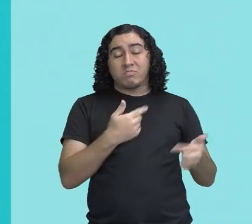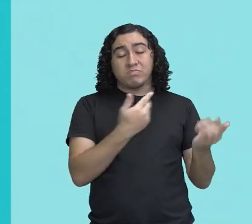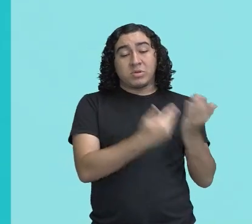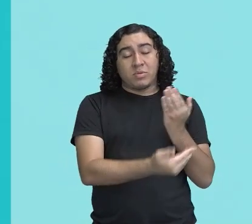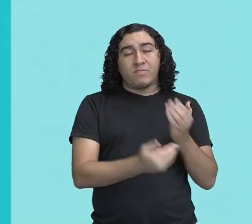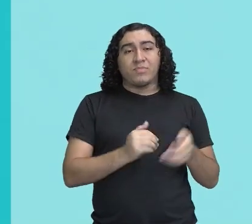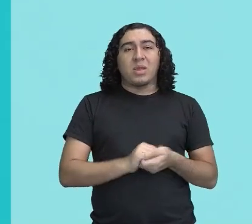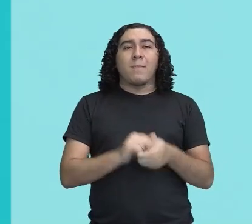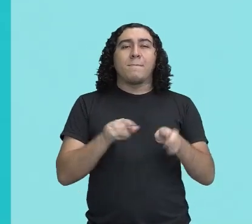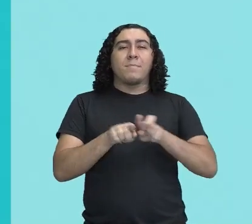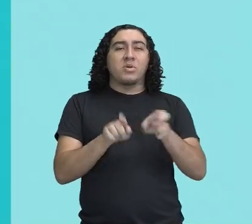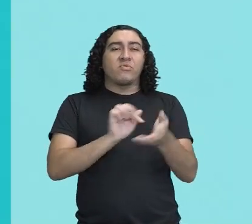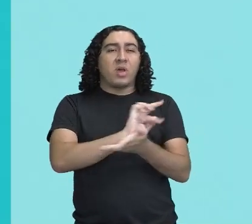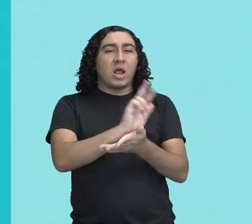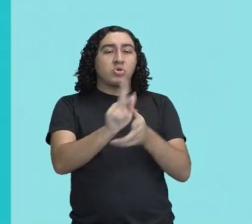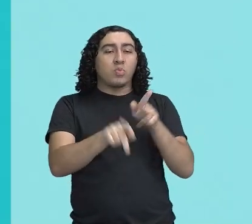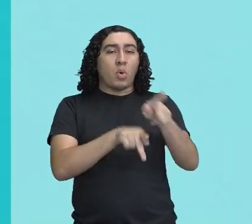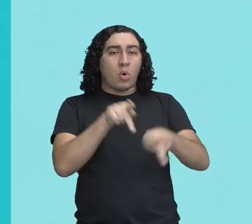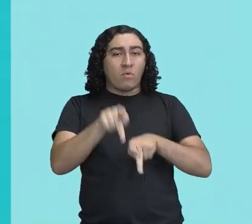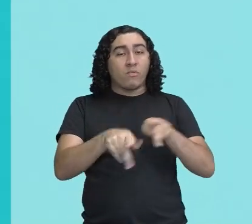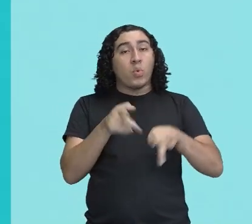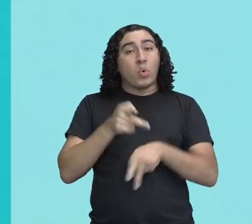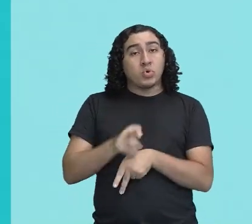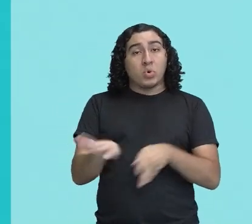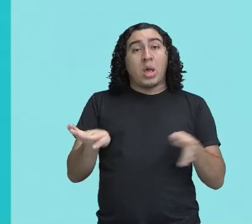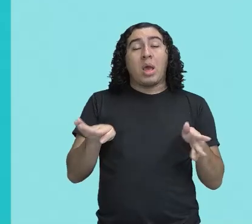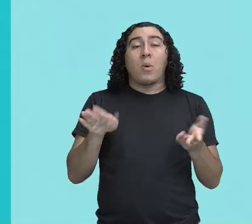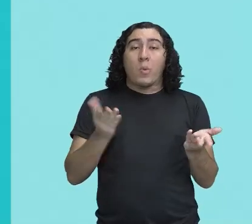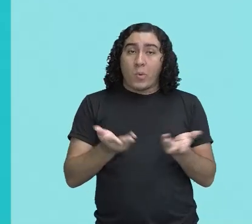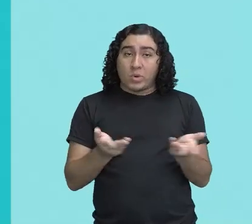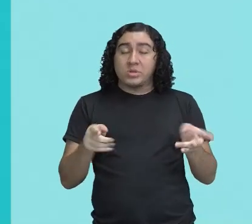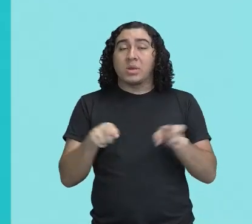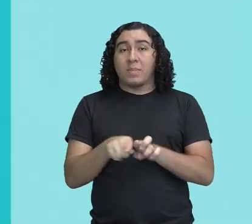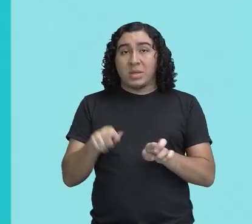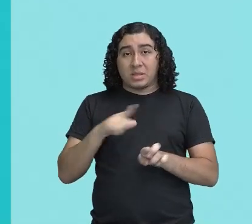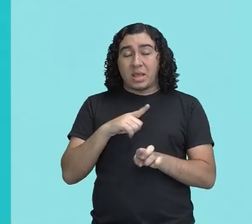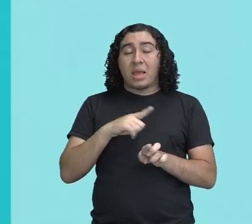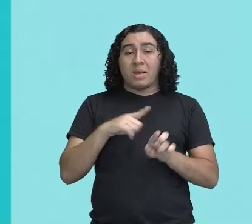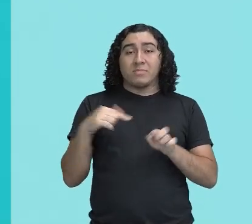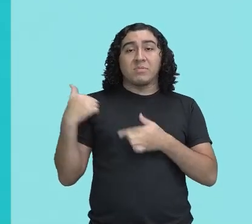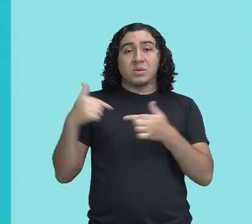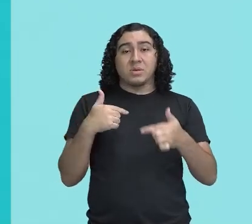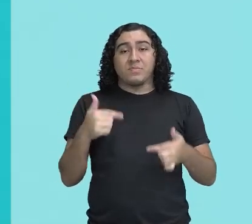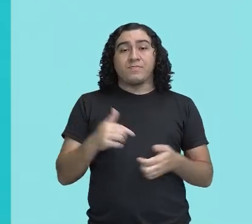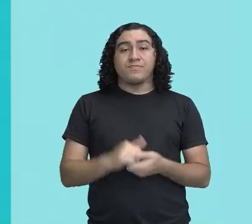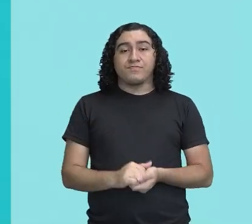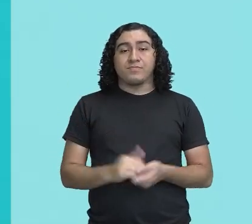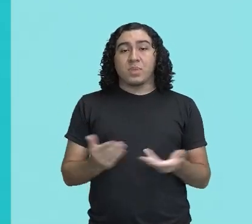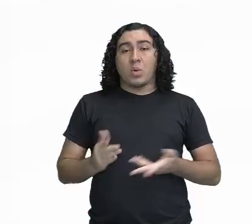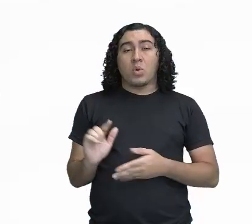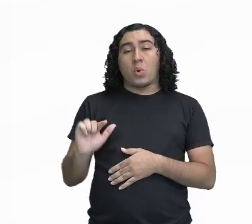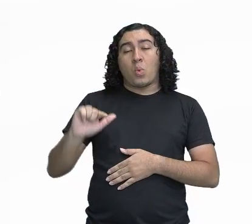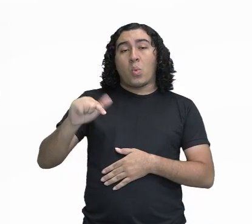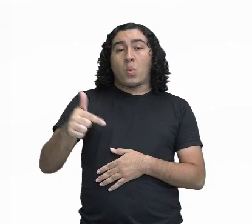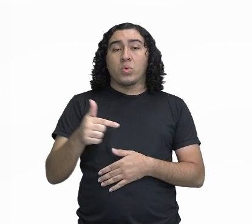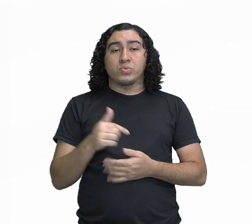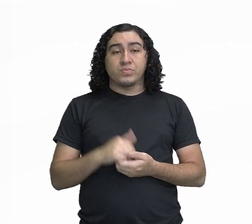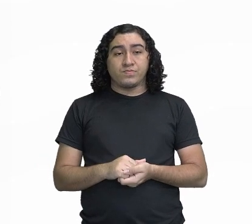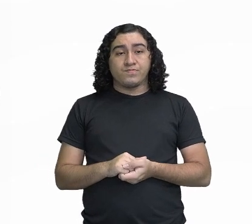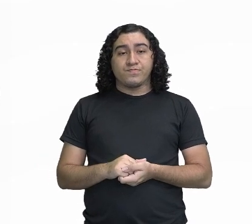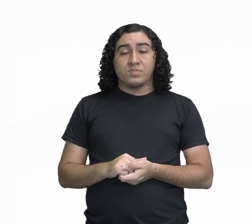povos resistiram e continuam hoje com suas tradições. Também vamos falar de uma outra tradição, que são os